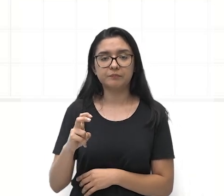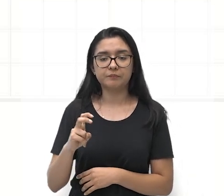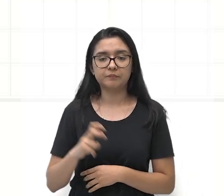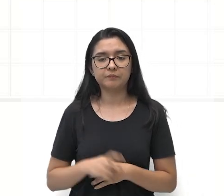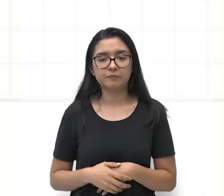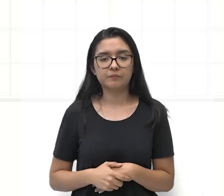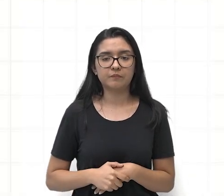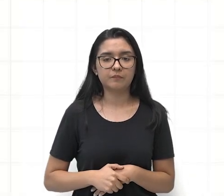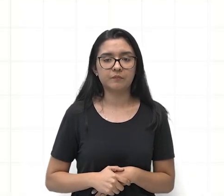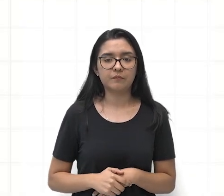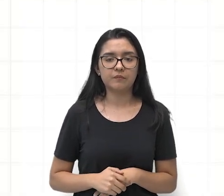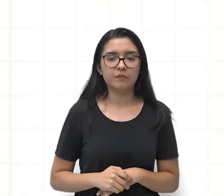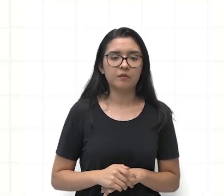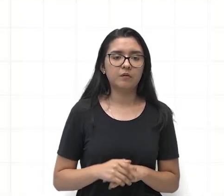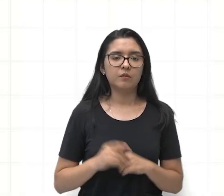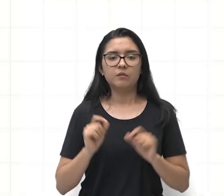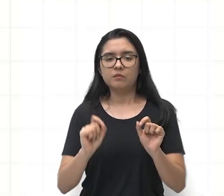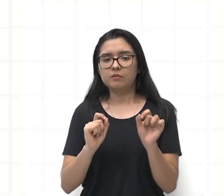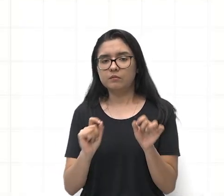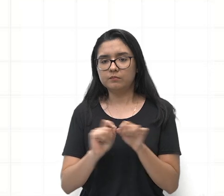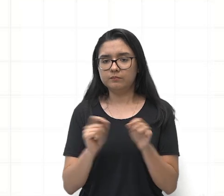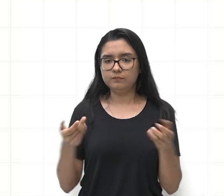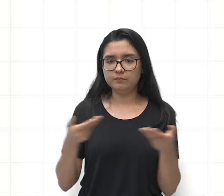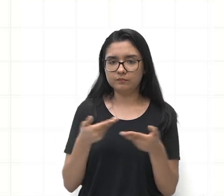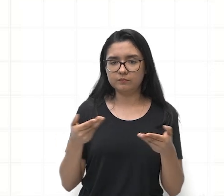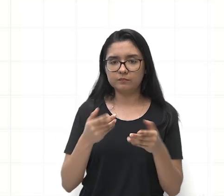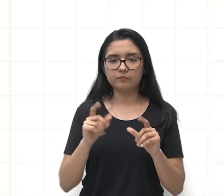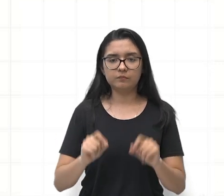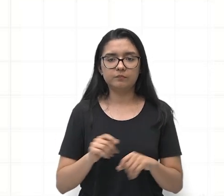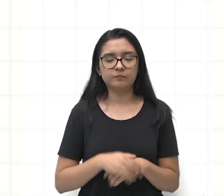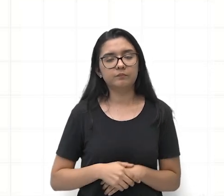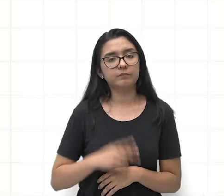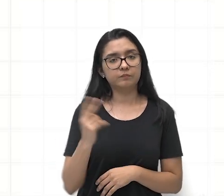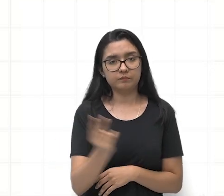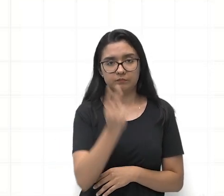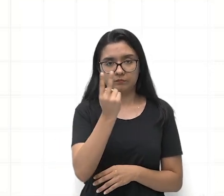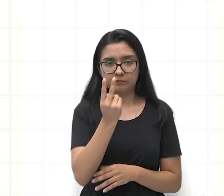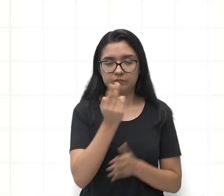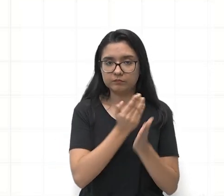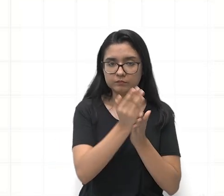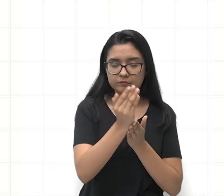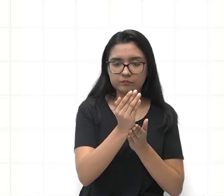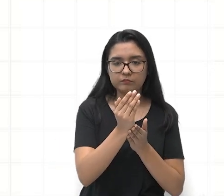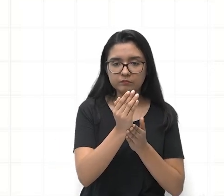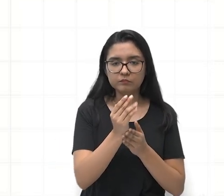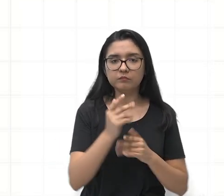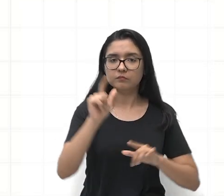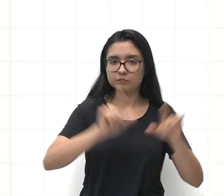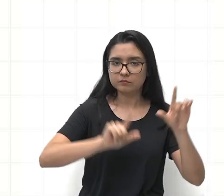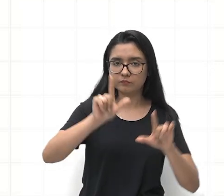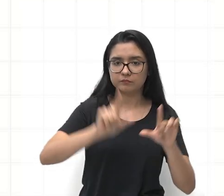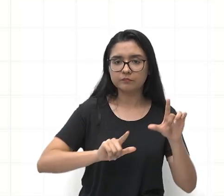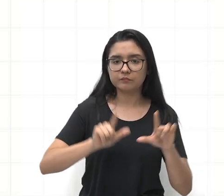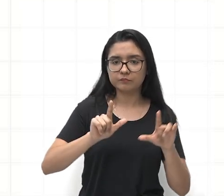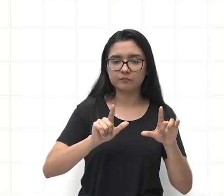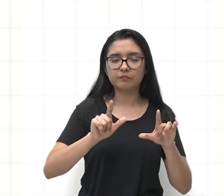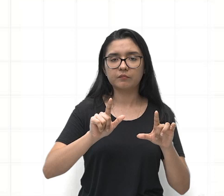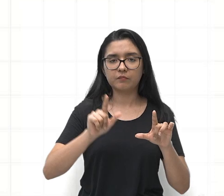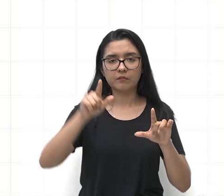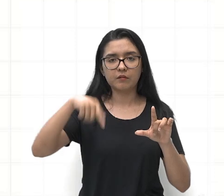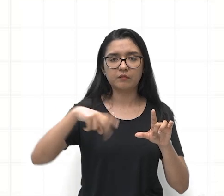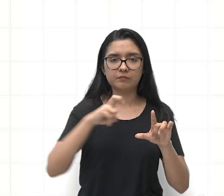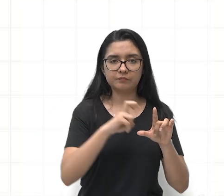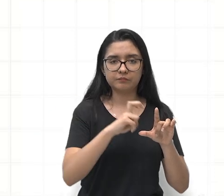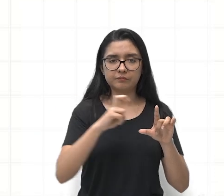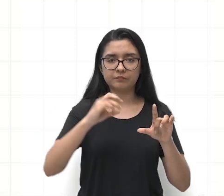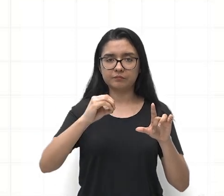825. E o que basta fazer agora? Pega o valor original, certo, do aparelho lá,